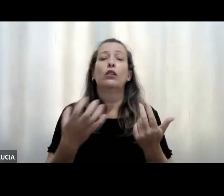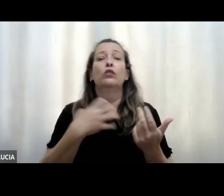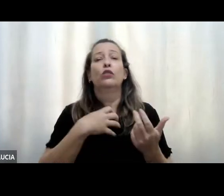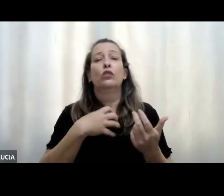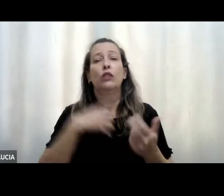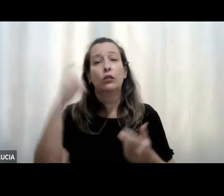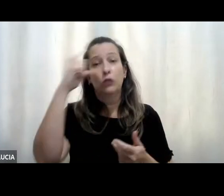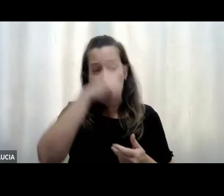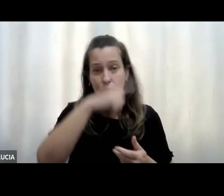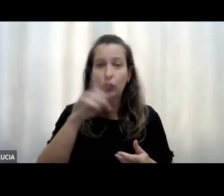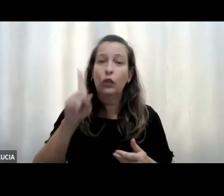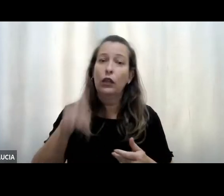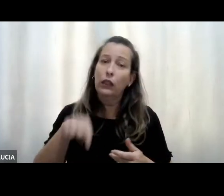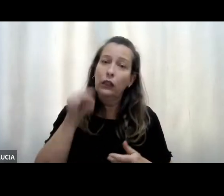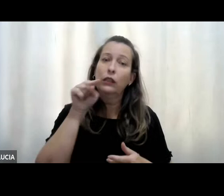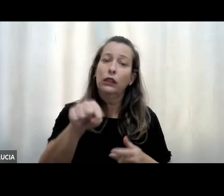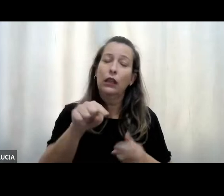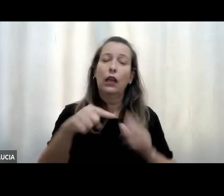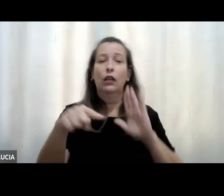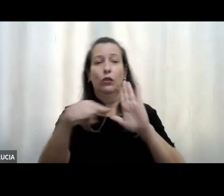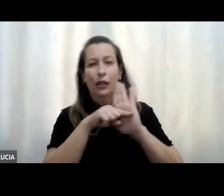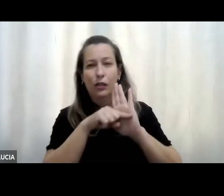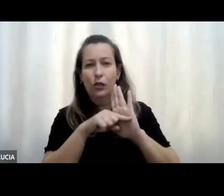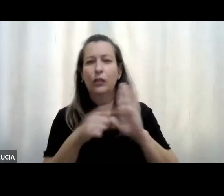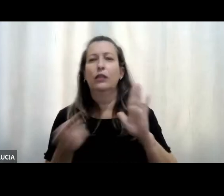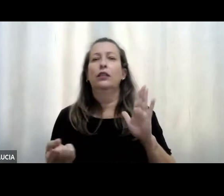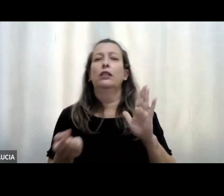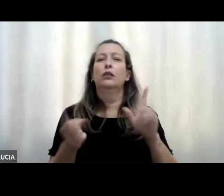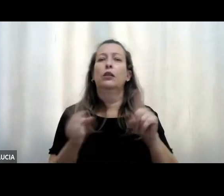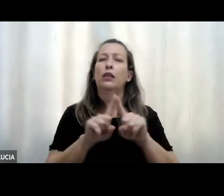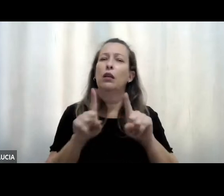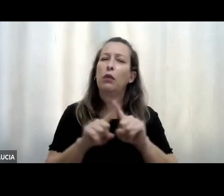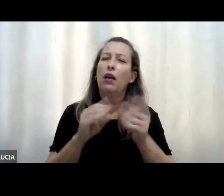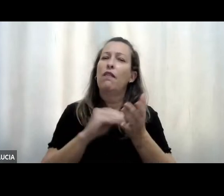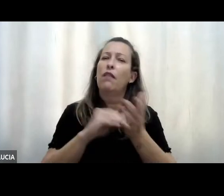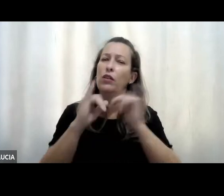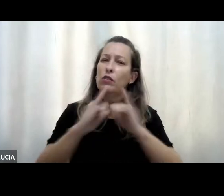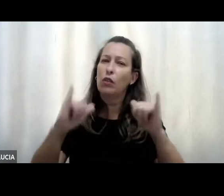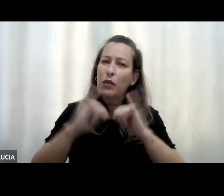Que é essa coisa do negacionismo, da desinformação,